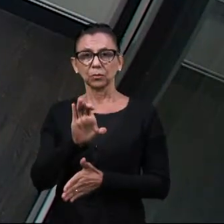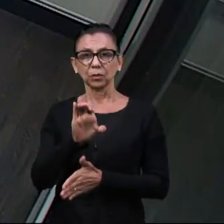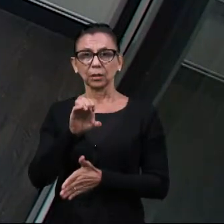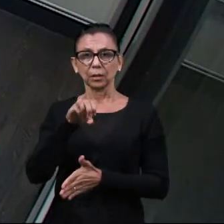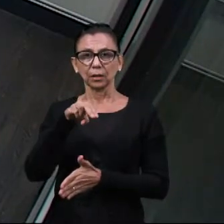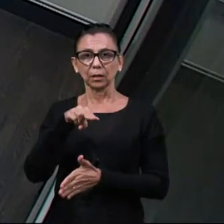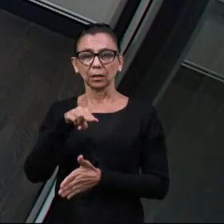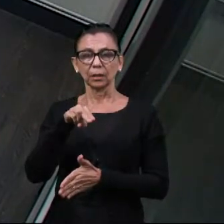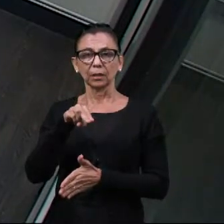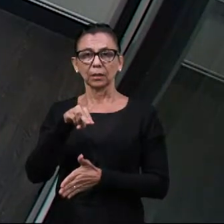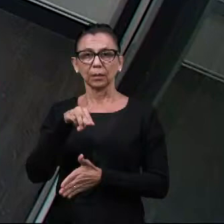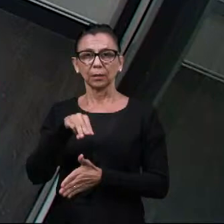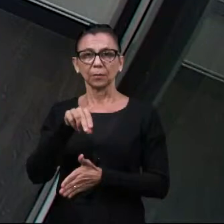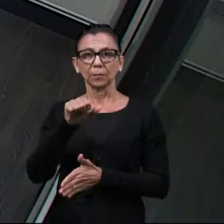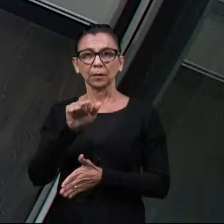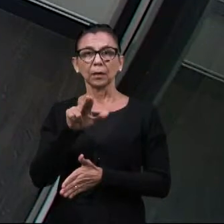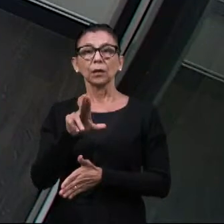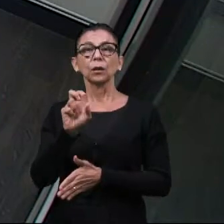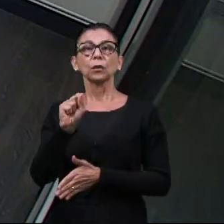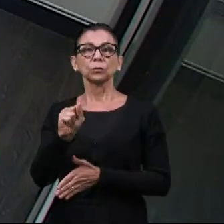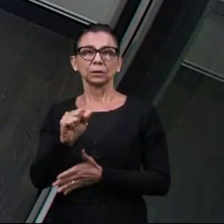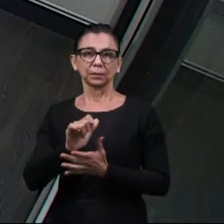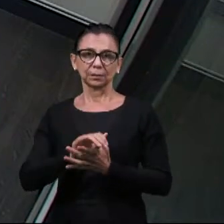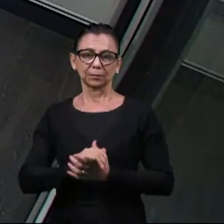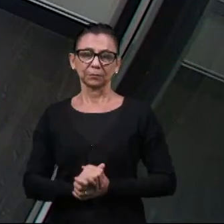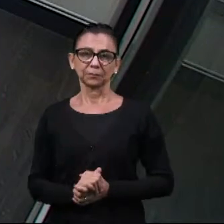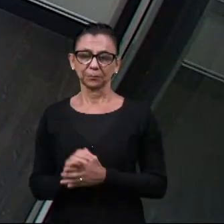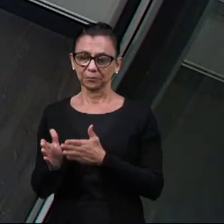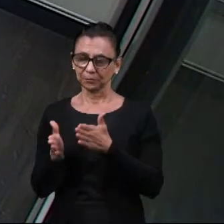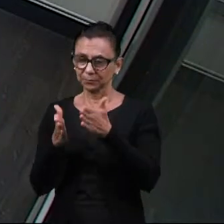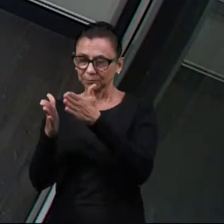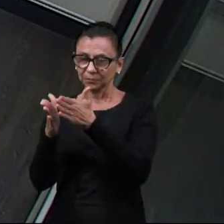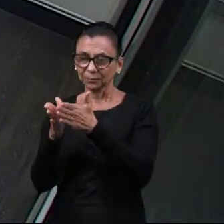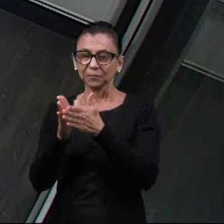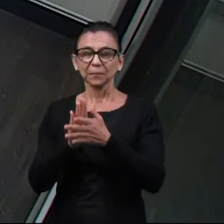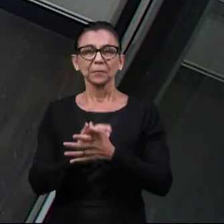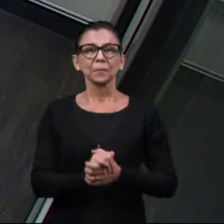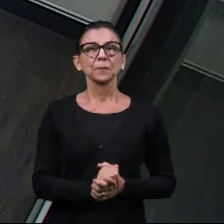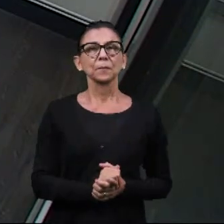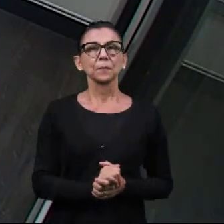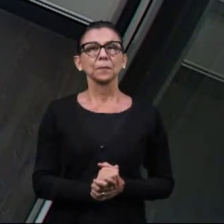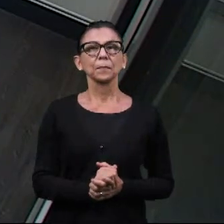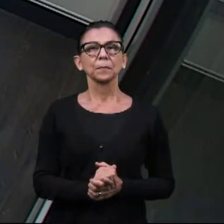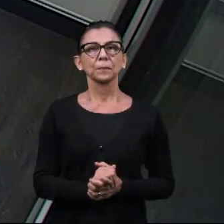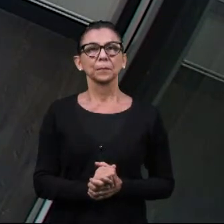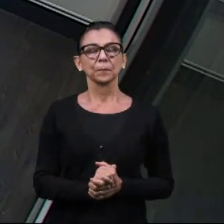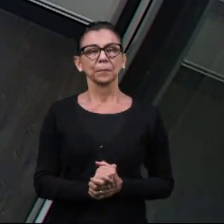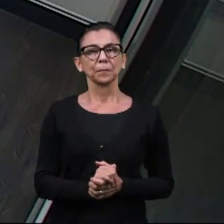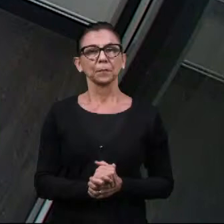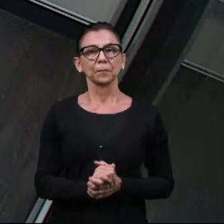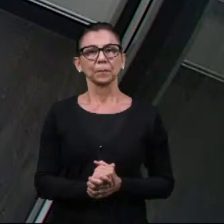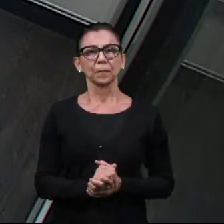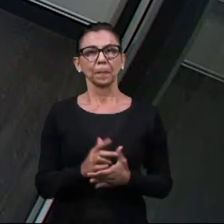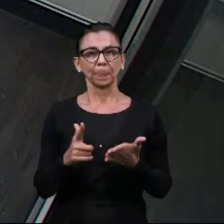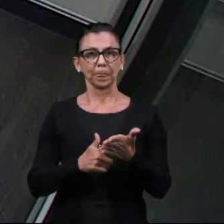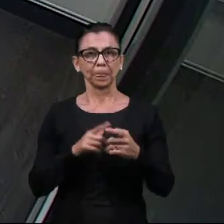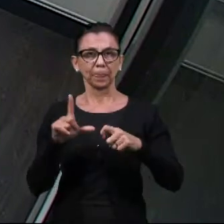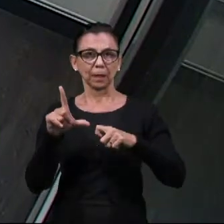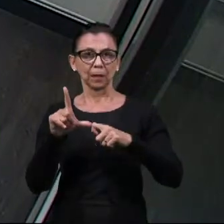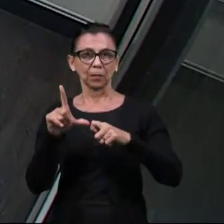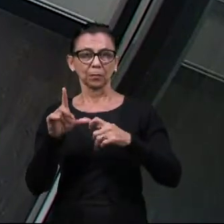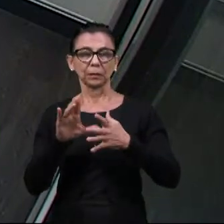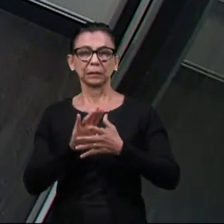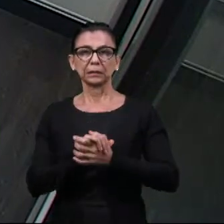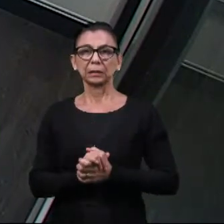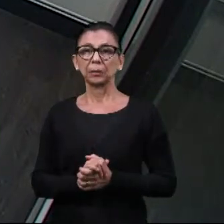mensagem da direção do Senhor para o culto desta noite é o momento em que o clamor dos discípulos